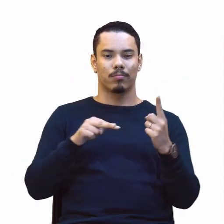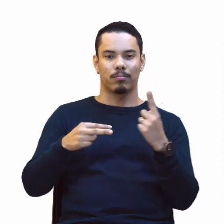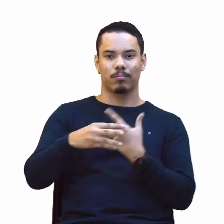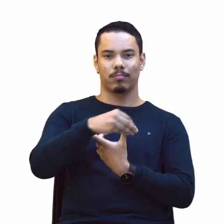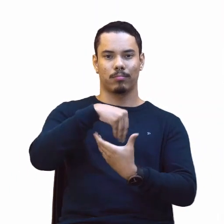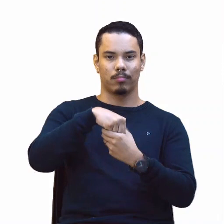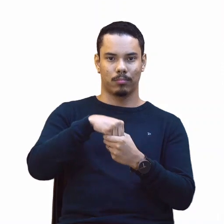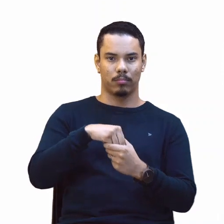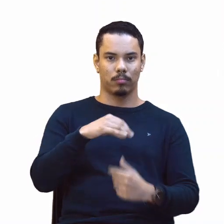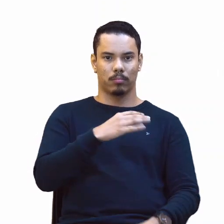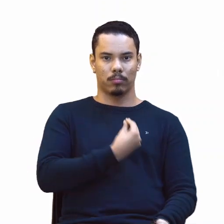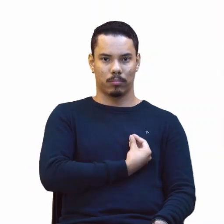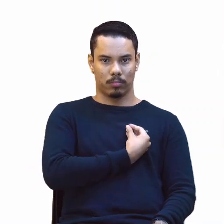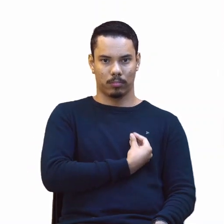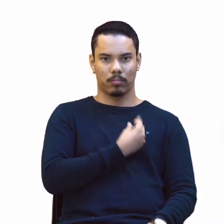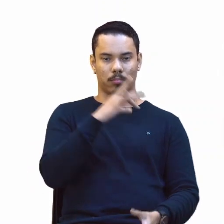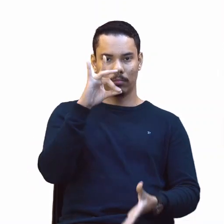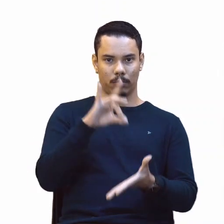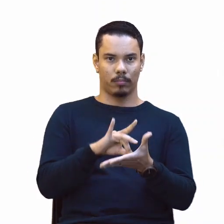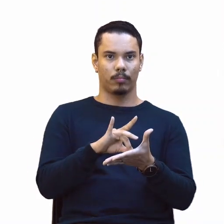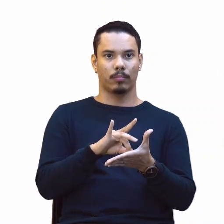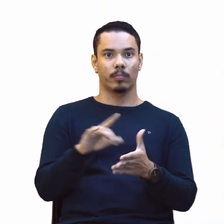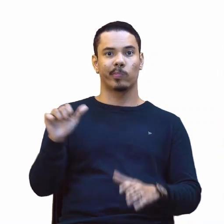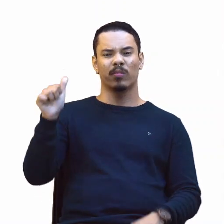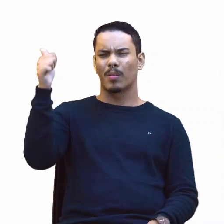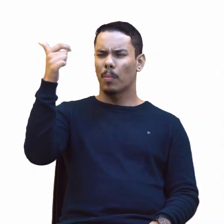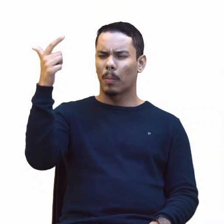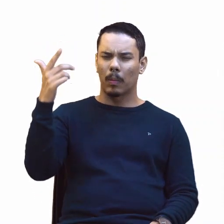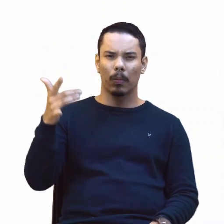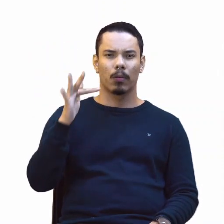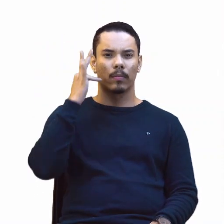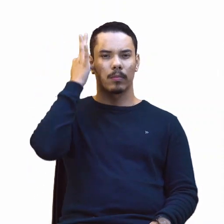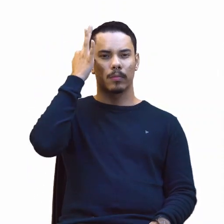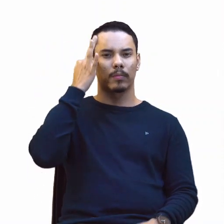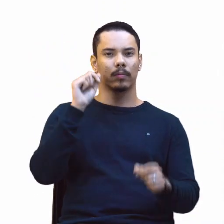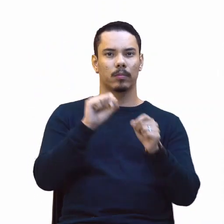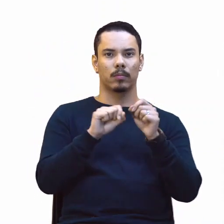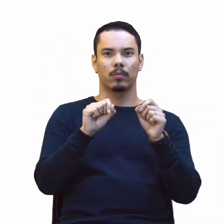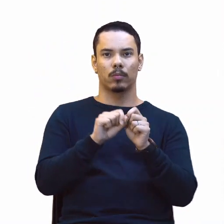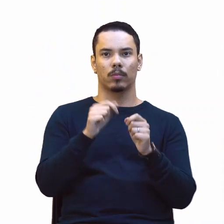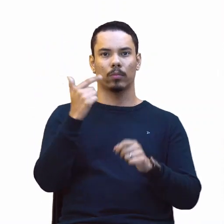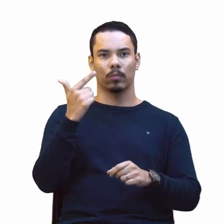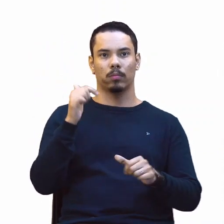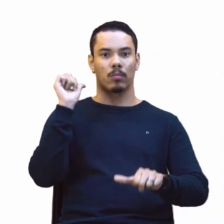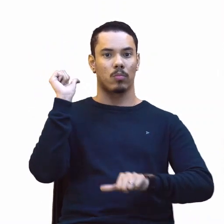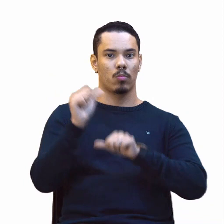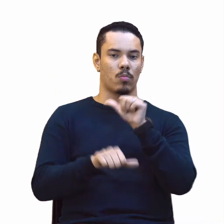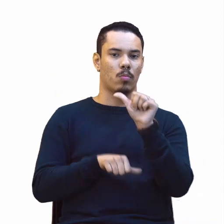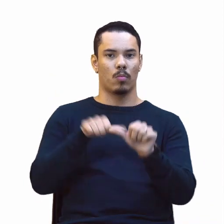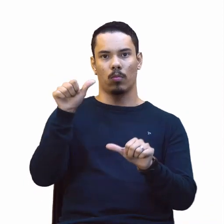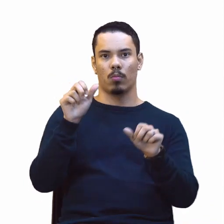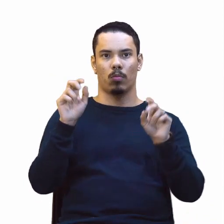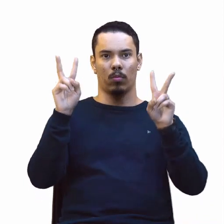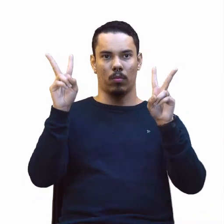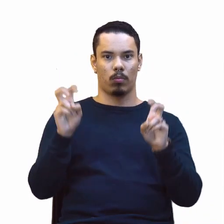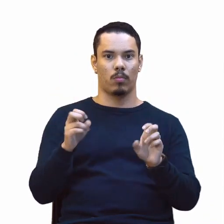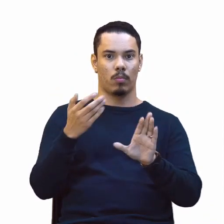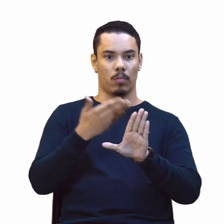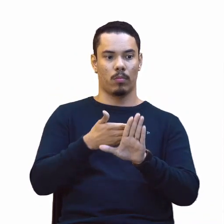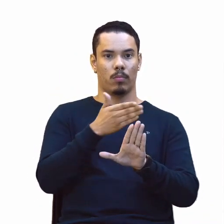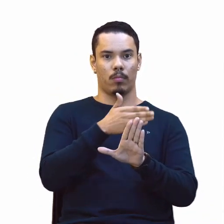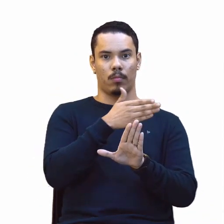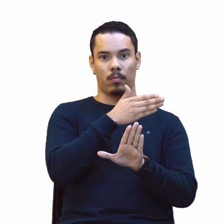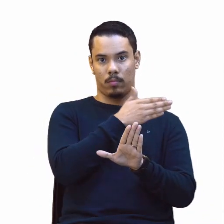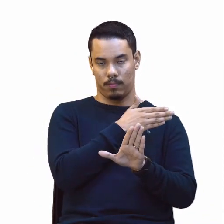realidade. Os primeiros filósofos fizeram simultaneamente duas grandes mudanças em relação ao passado,